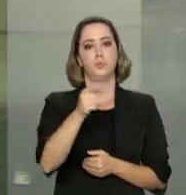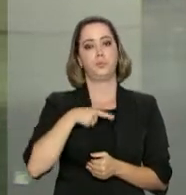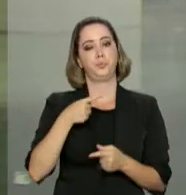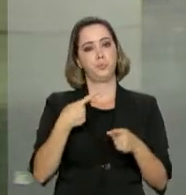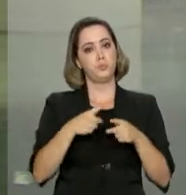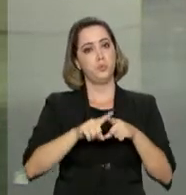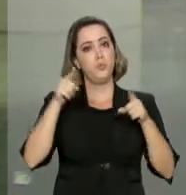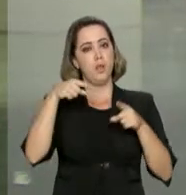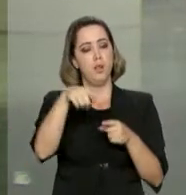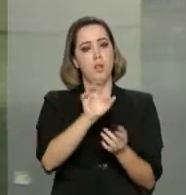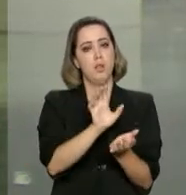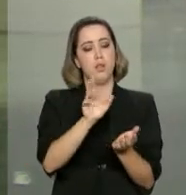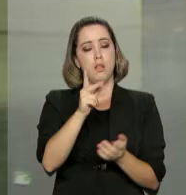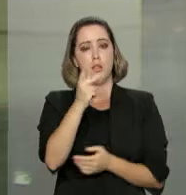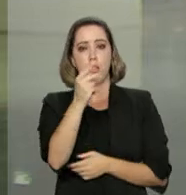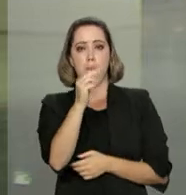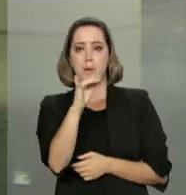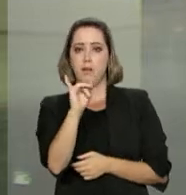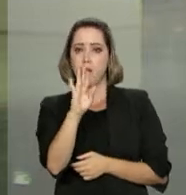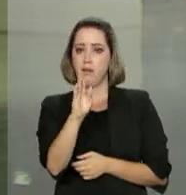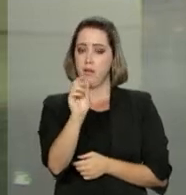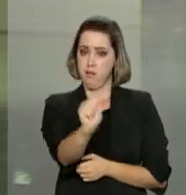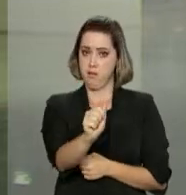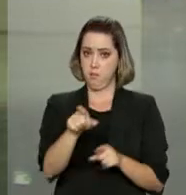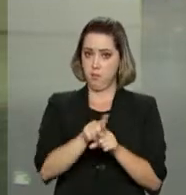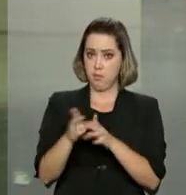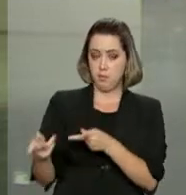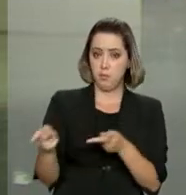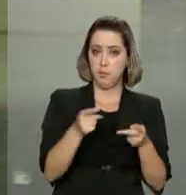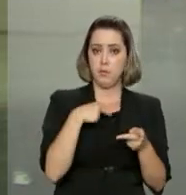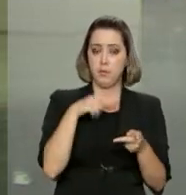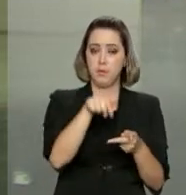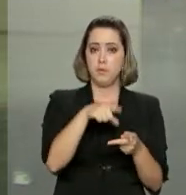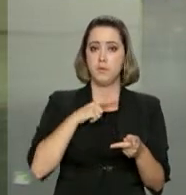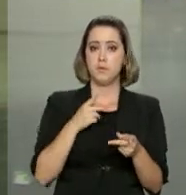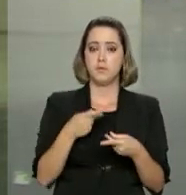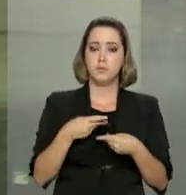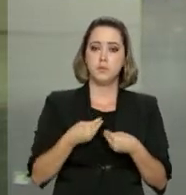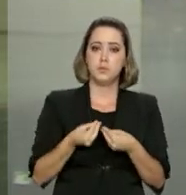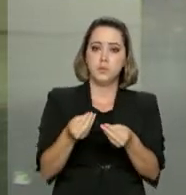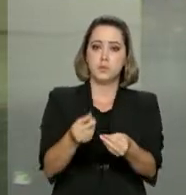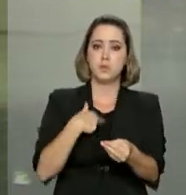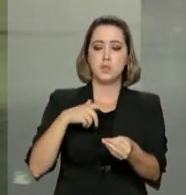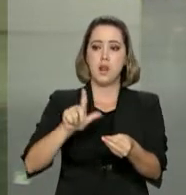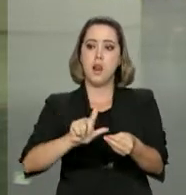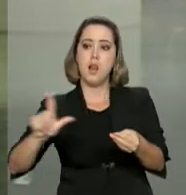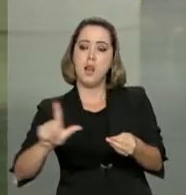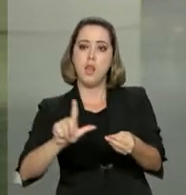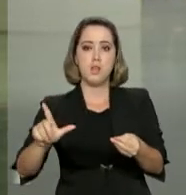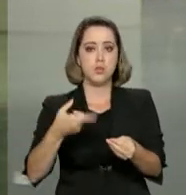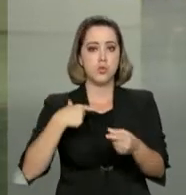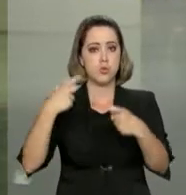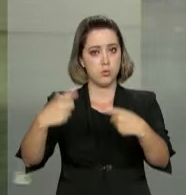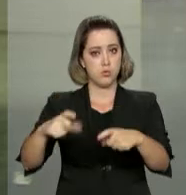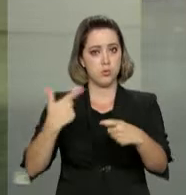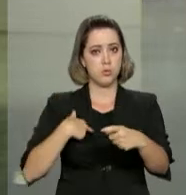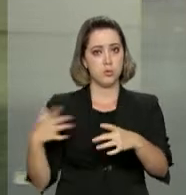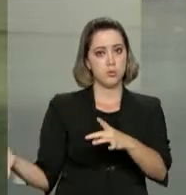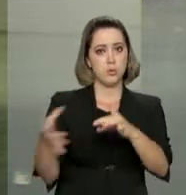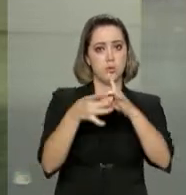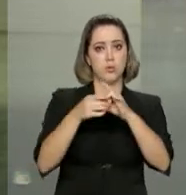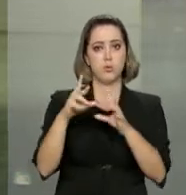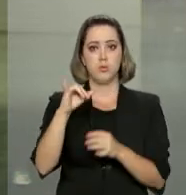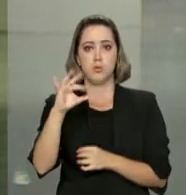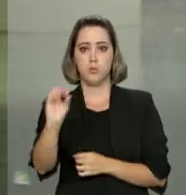em Monteiro, na Paraíba, Michel Temer participa da cerimônia de entrega do eixo leste do projeto de integração do Rio